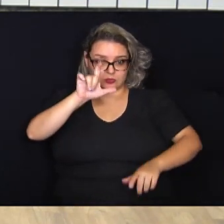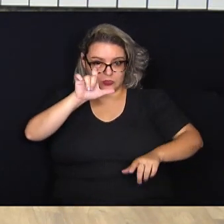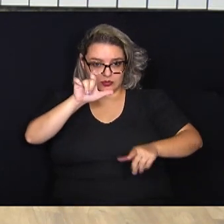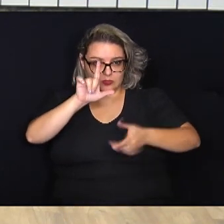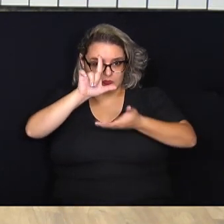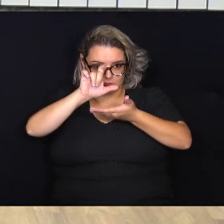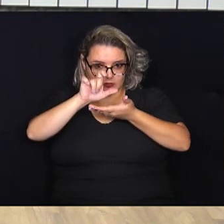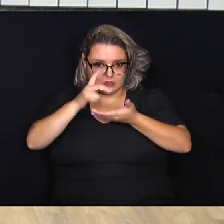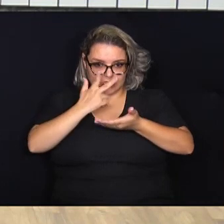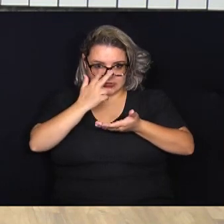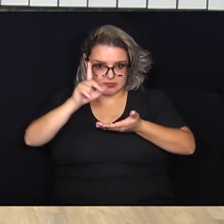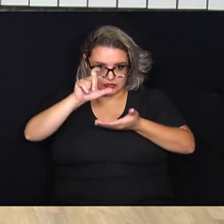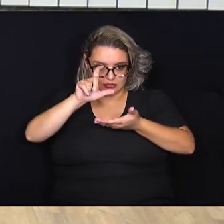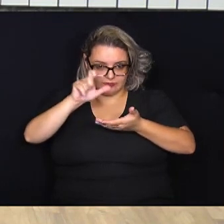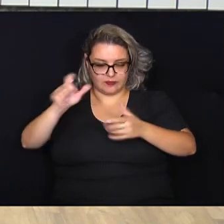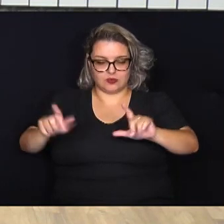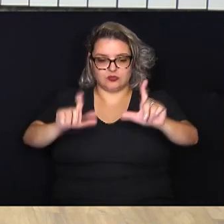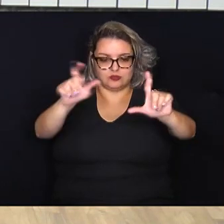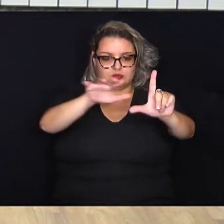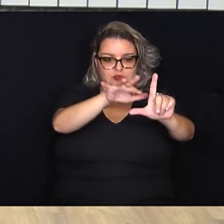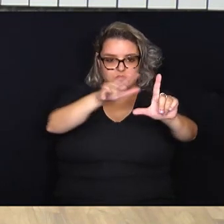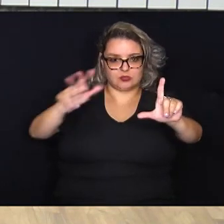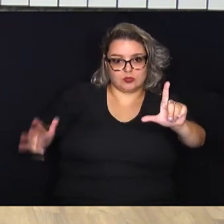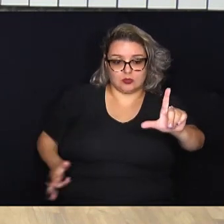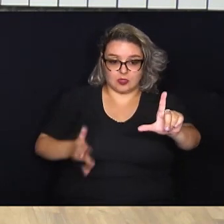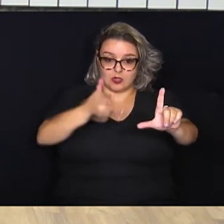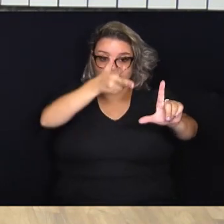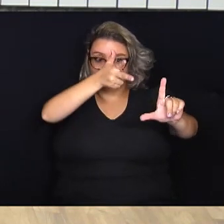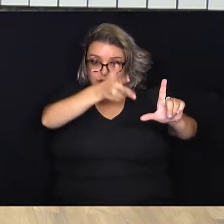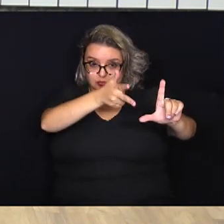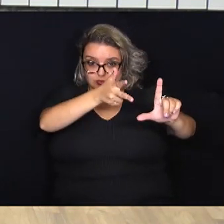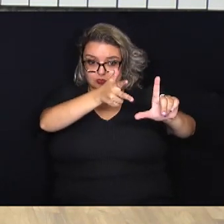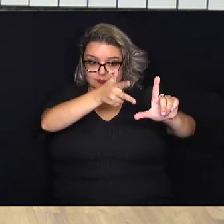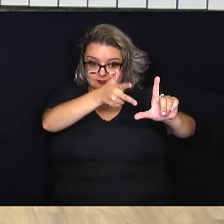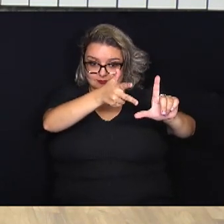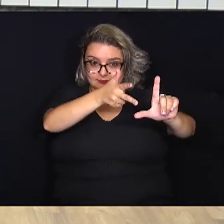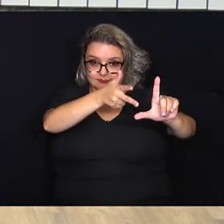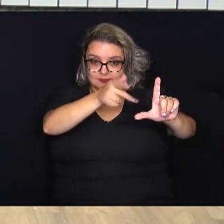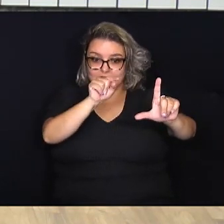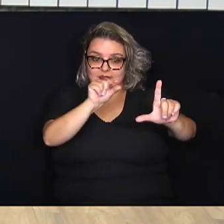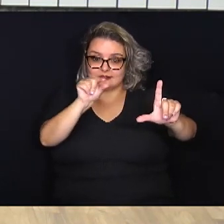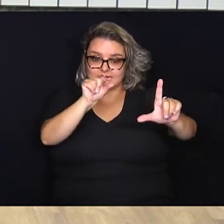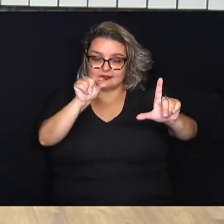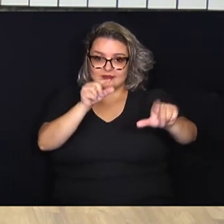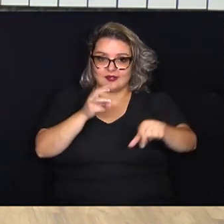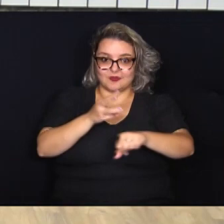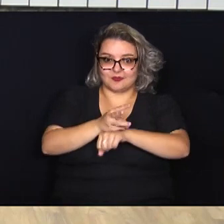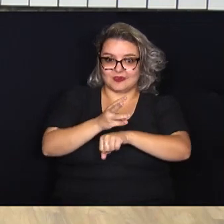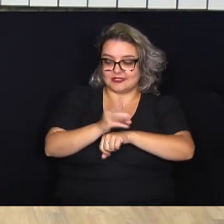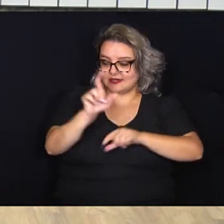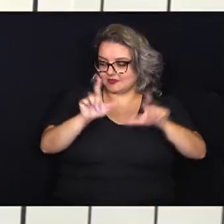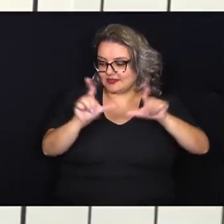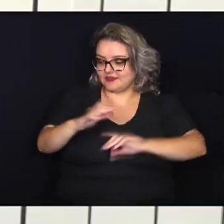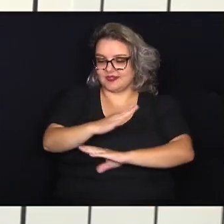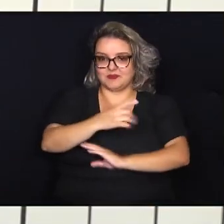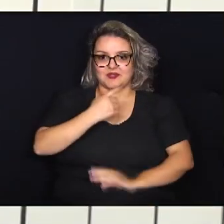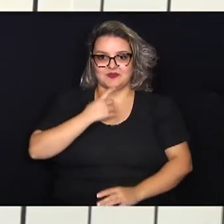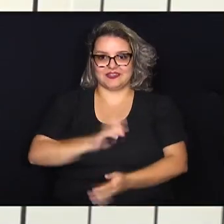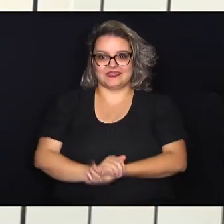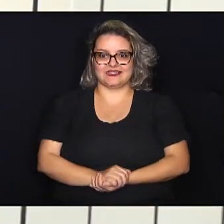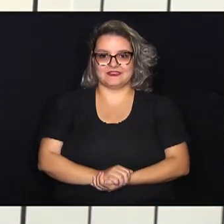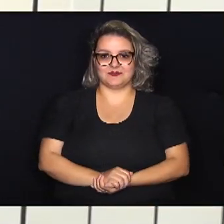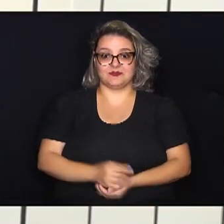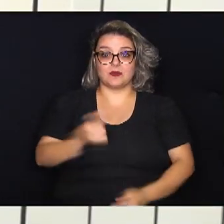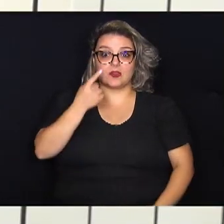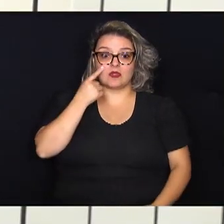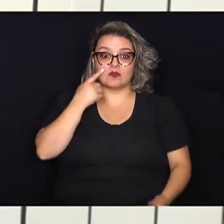QR Code que aparece aí no seu vídeo e aí você já entra direto em contato com a gente. Confira